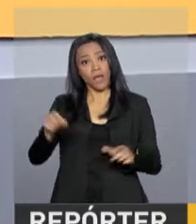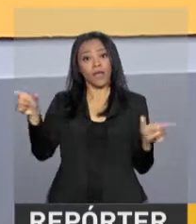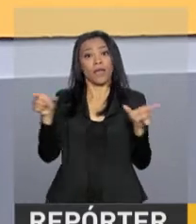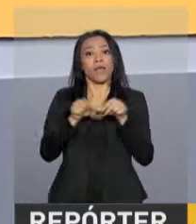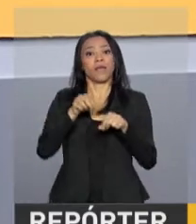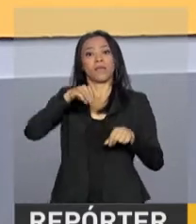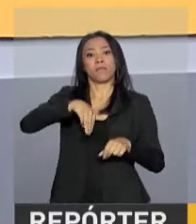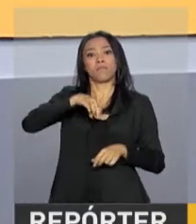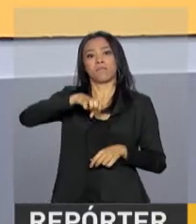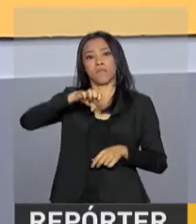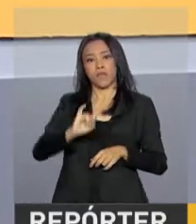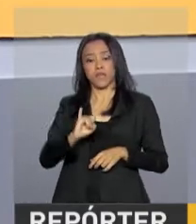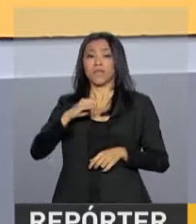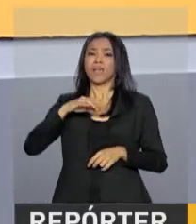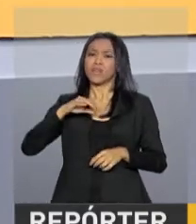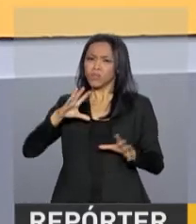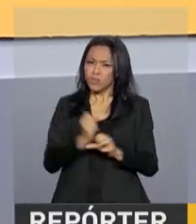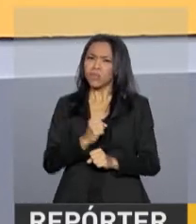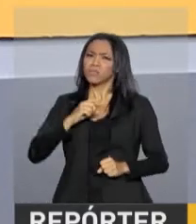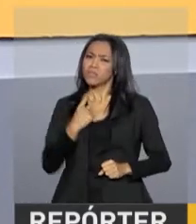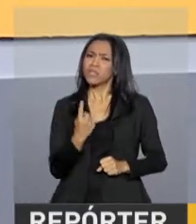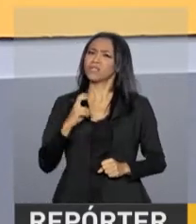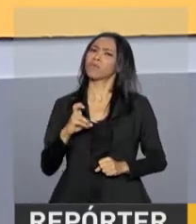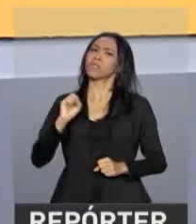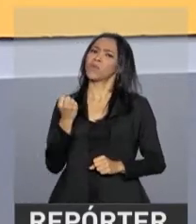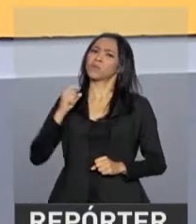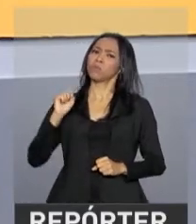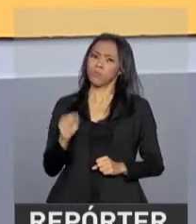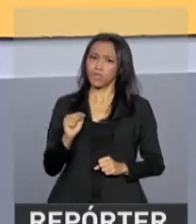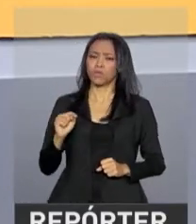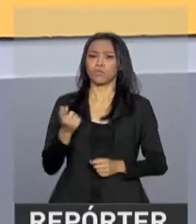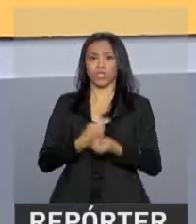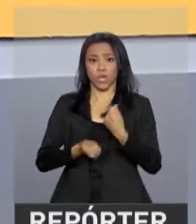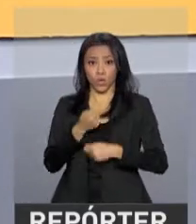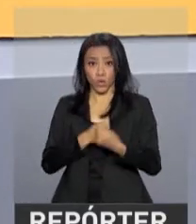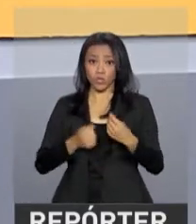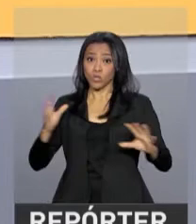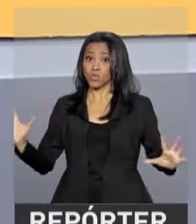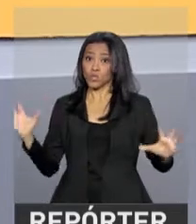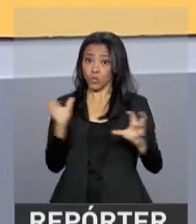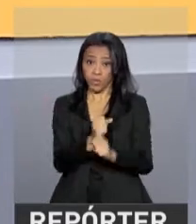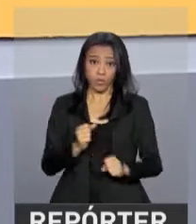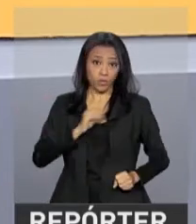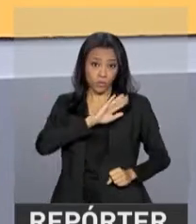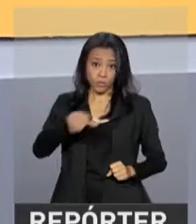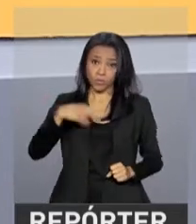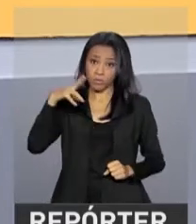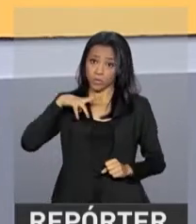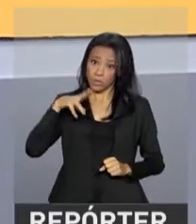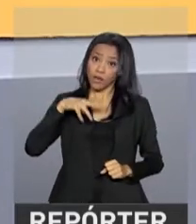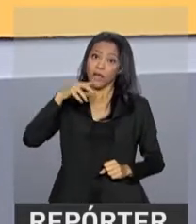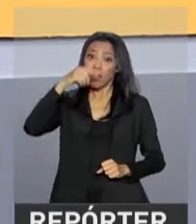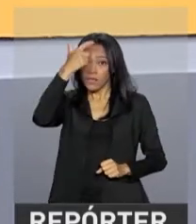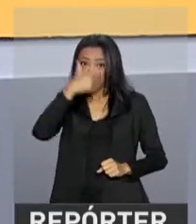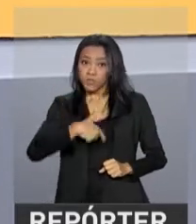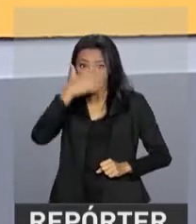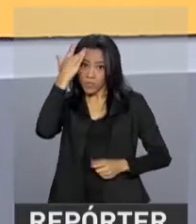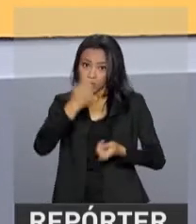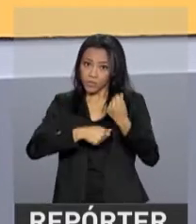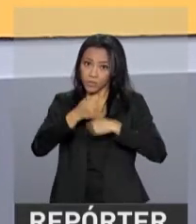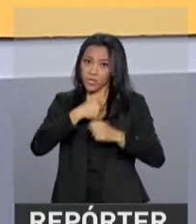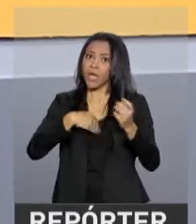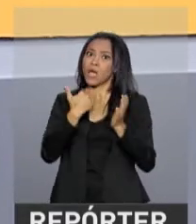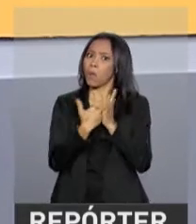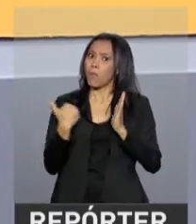de 158 mil pequenos negócios. O total de novos microempreendedores individuais é o maior para fevereiro